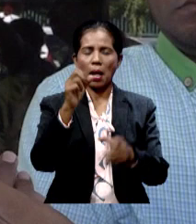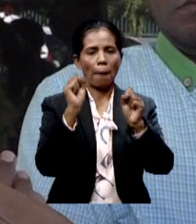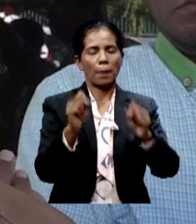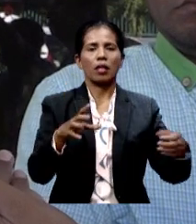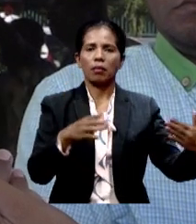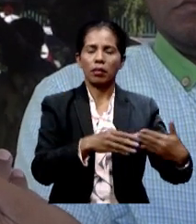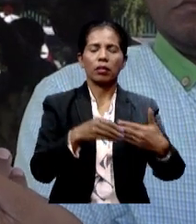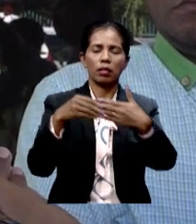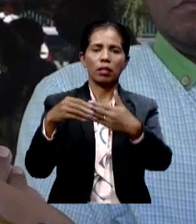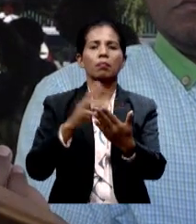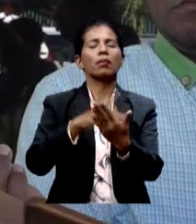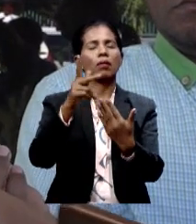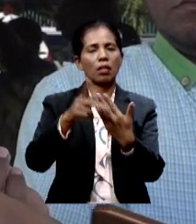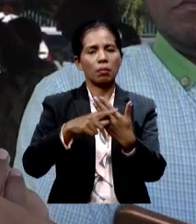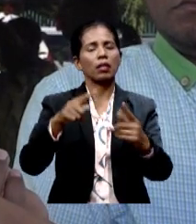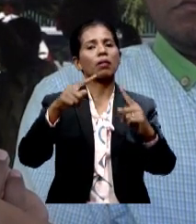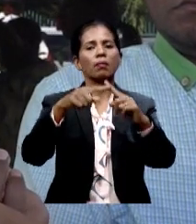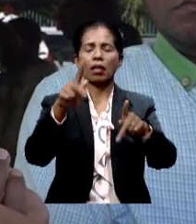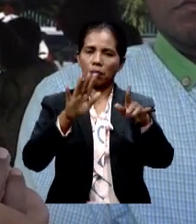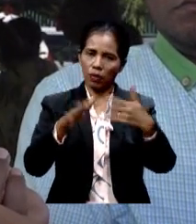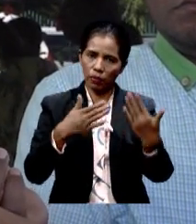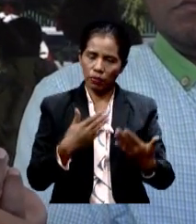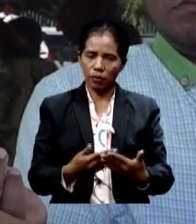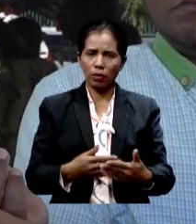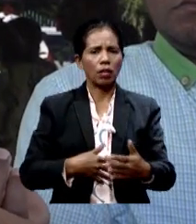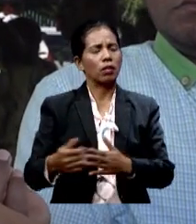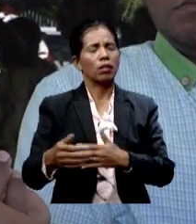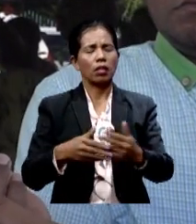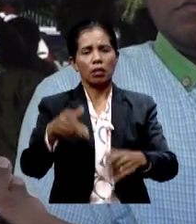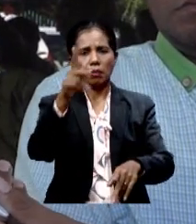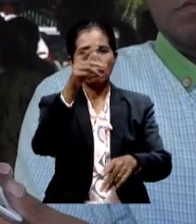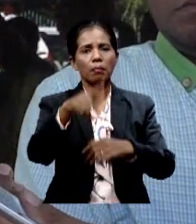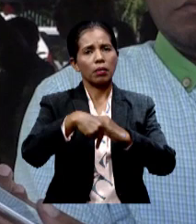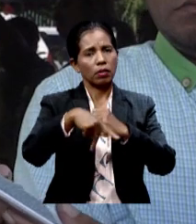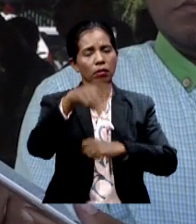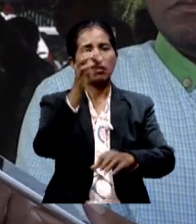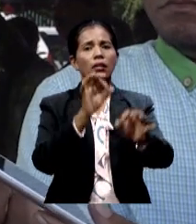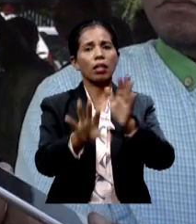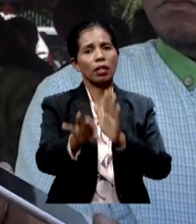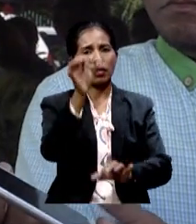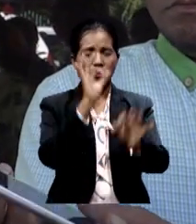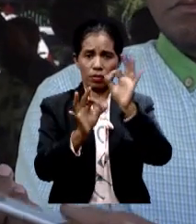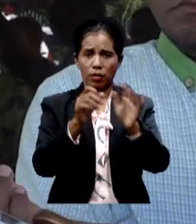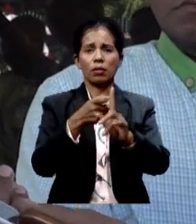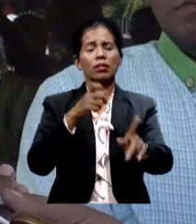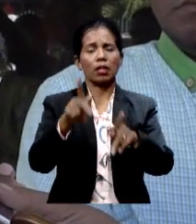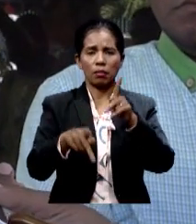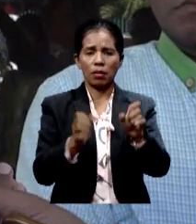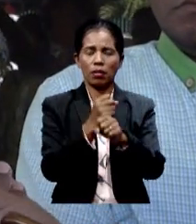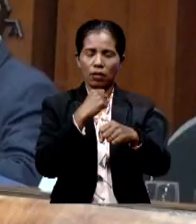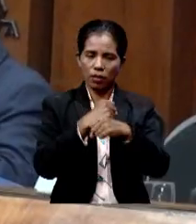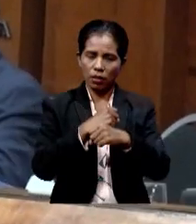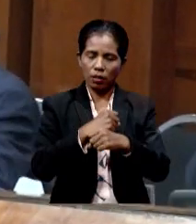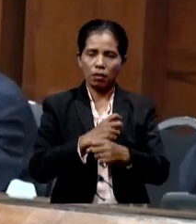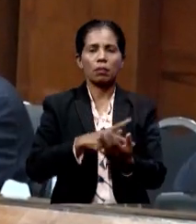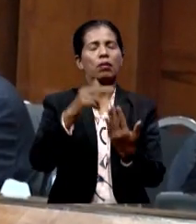programa de baú, papu, também qualquer partido de é tão fiero esse povo, rala programa a servir